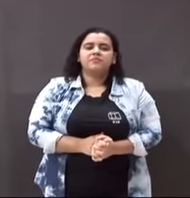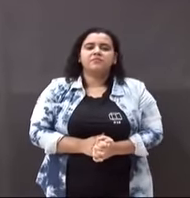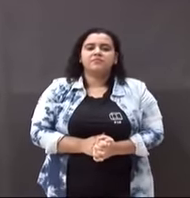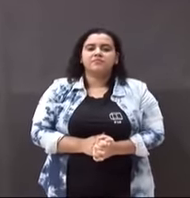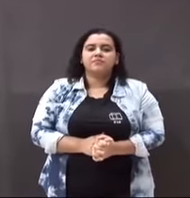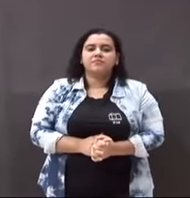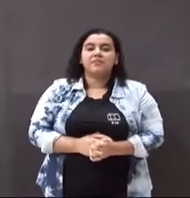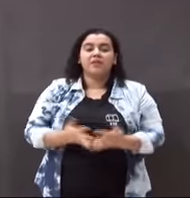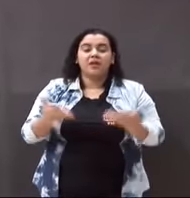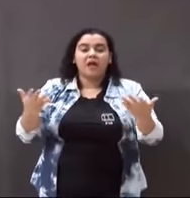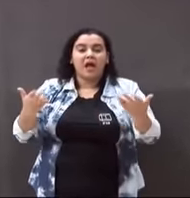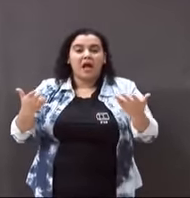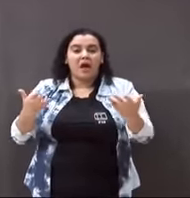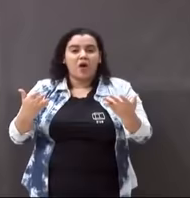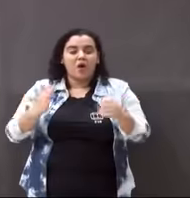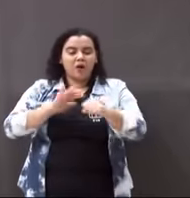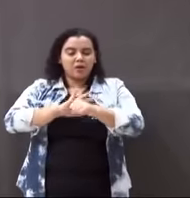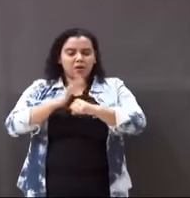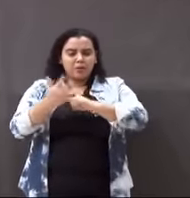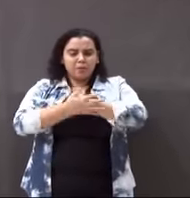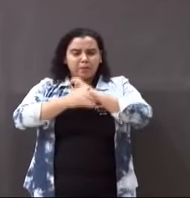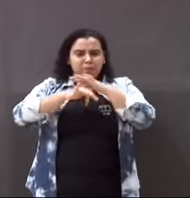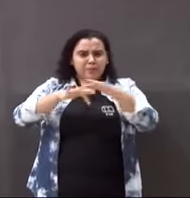Nesse tempo pandêmico,